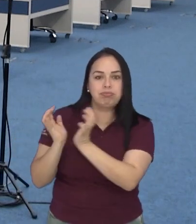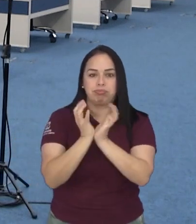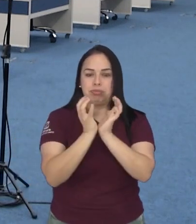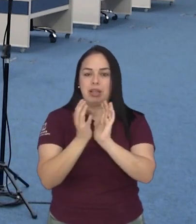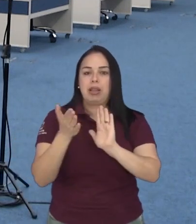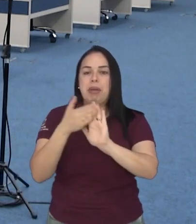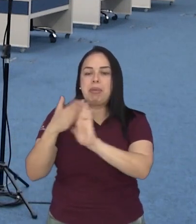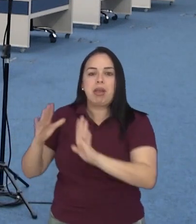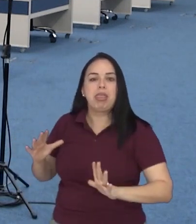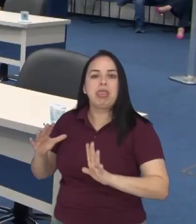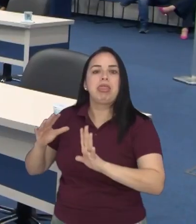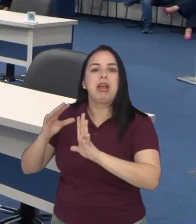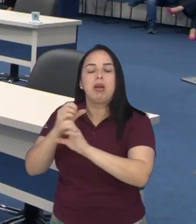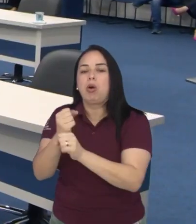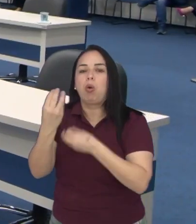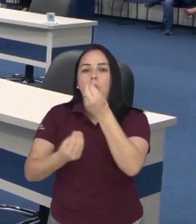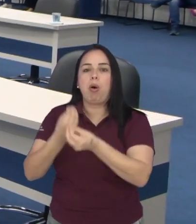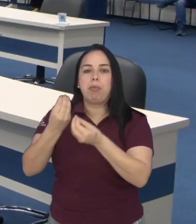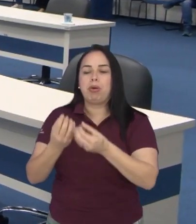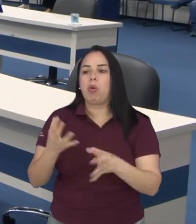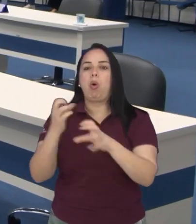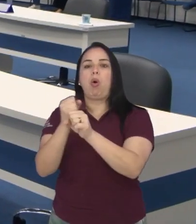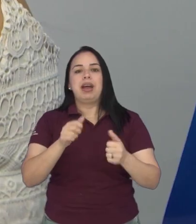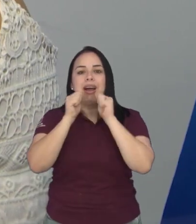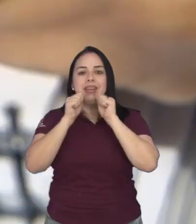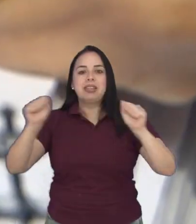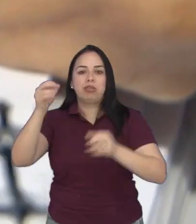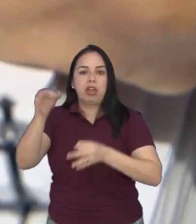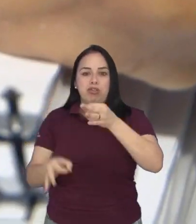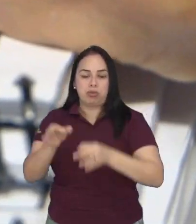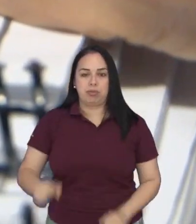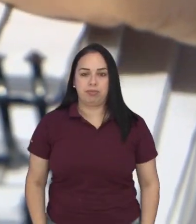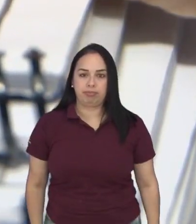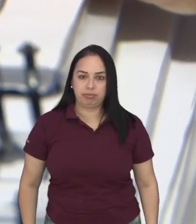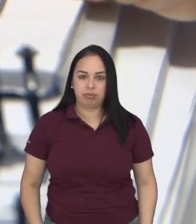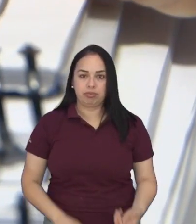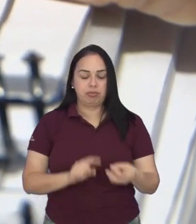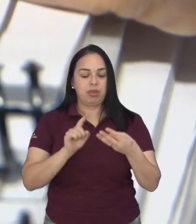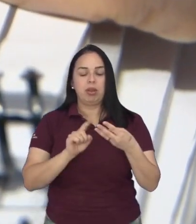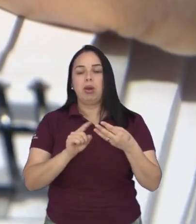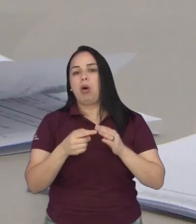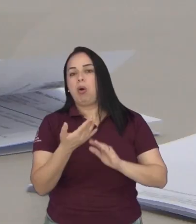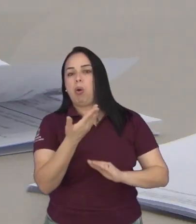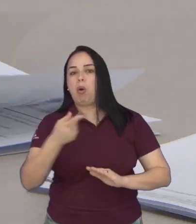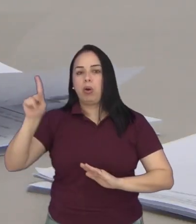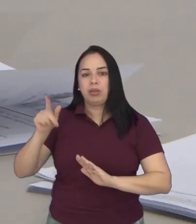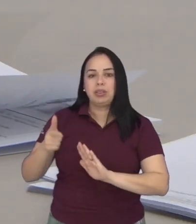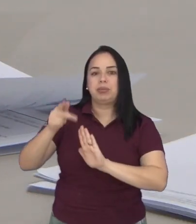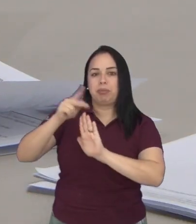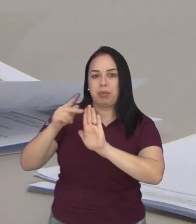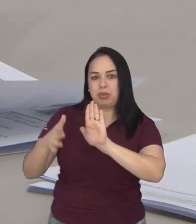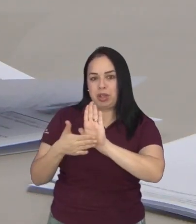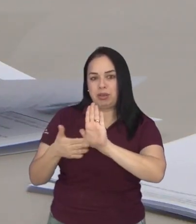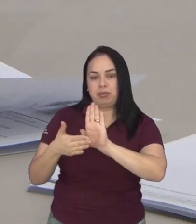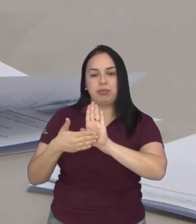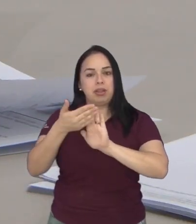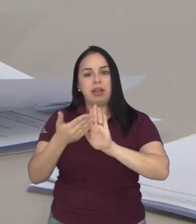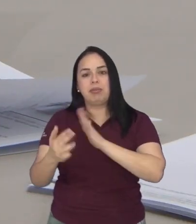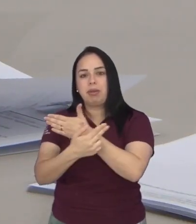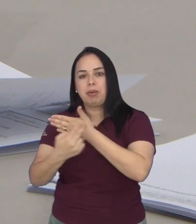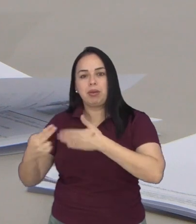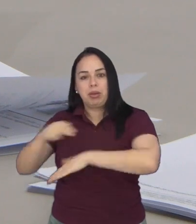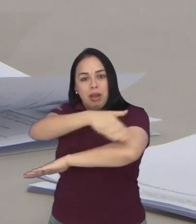E vamos agora aos destaques da última sessão, realizada na quinta-feira. 10 projetos foram aprovados durante a quinta sessão do